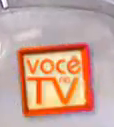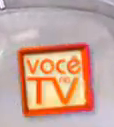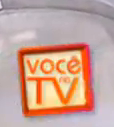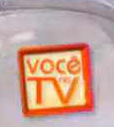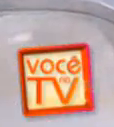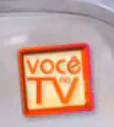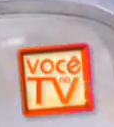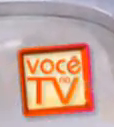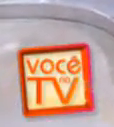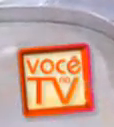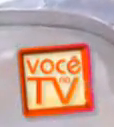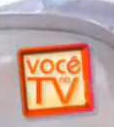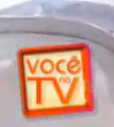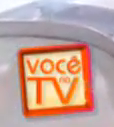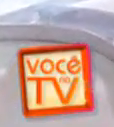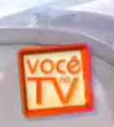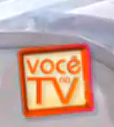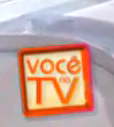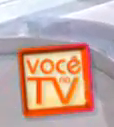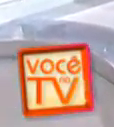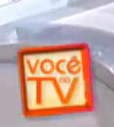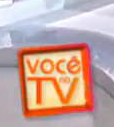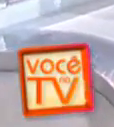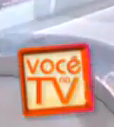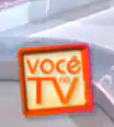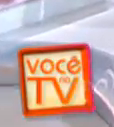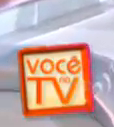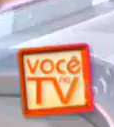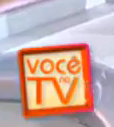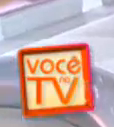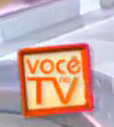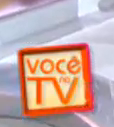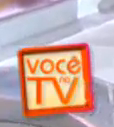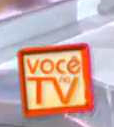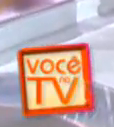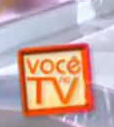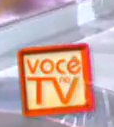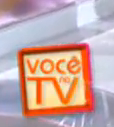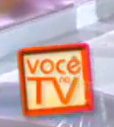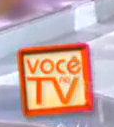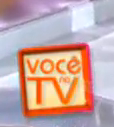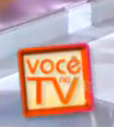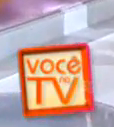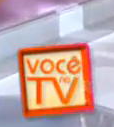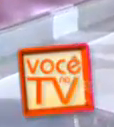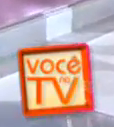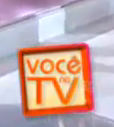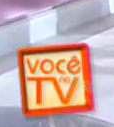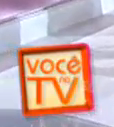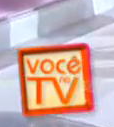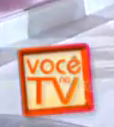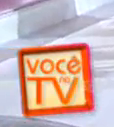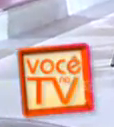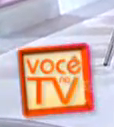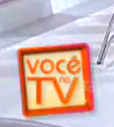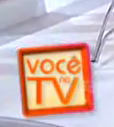Essa voz está bem acordada. Atenção, que António Calvário está Obrigado. A cantar aqui ao vivo. Esta canção é difícil, só agora é que percebi. É uma canção